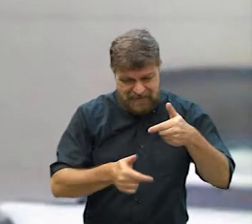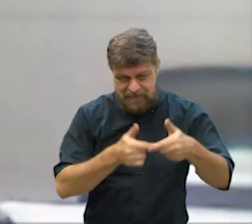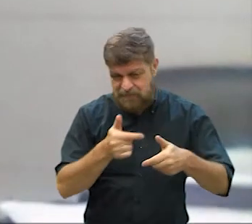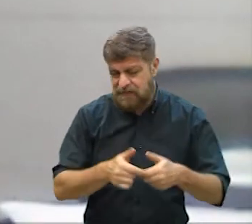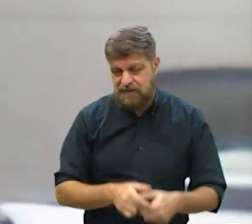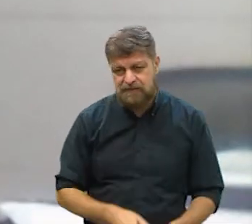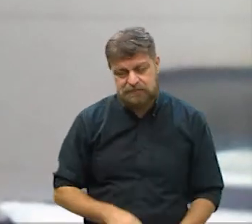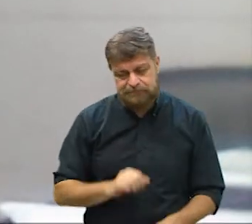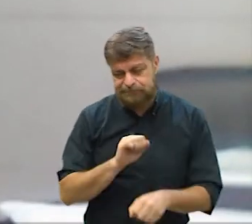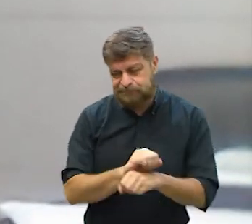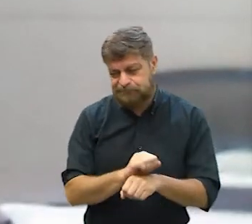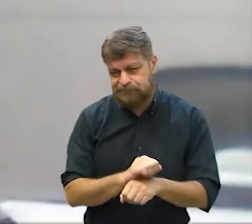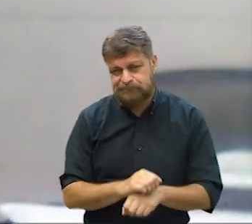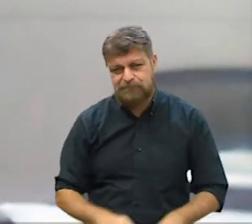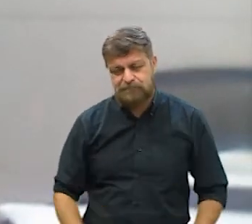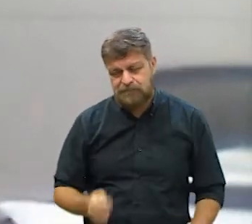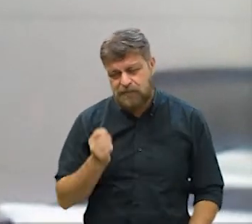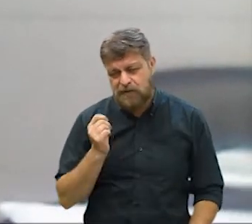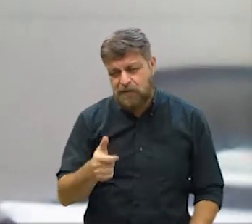né?